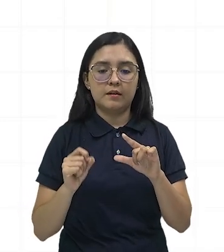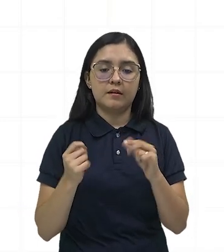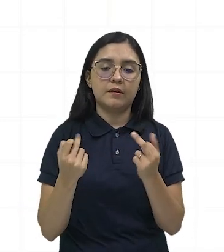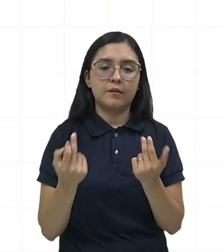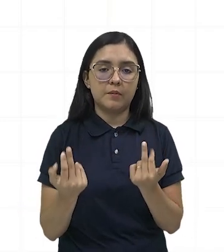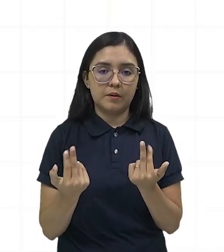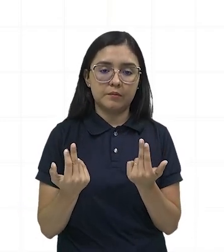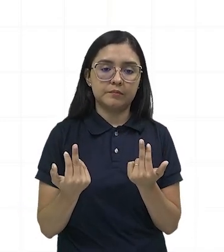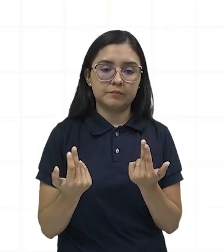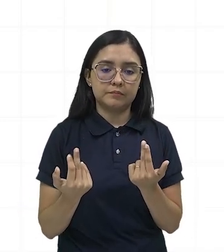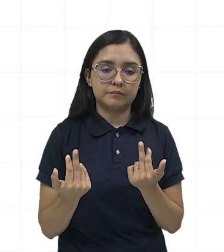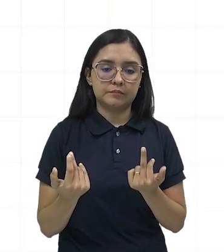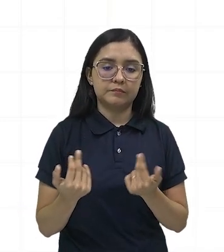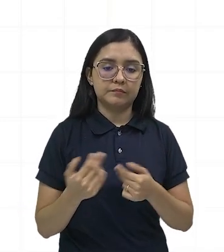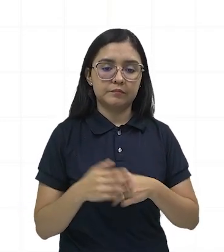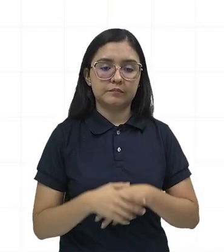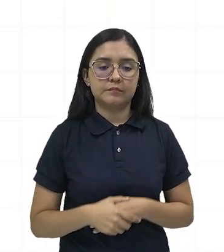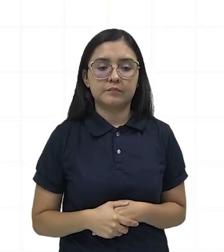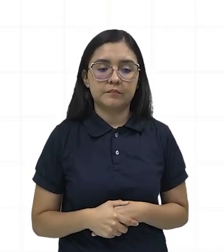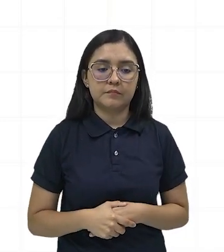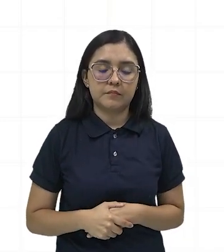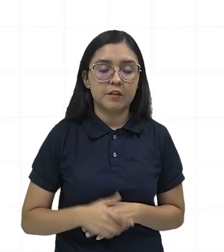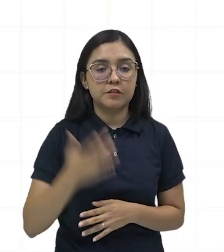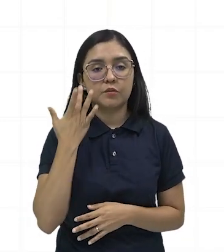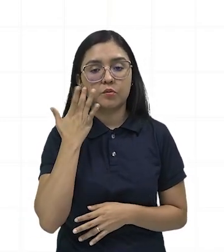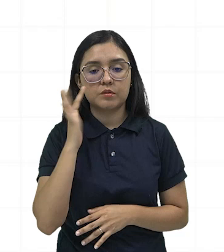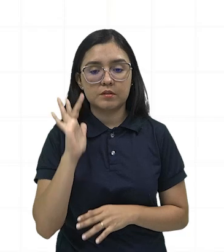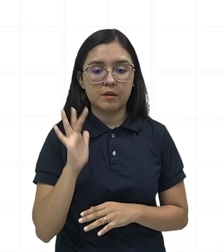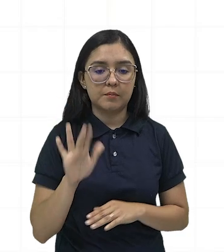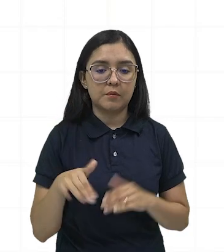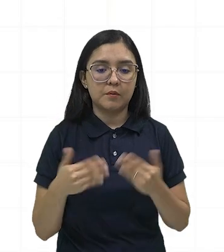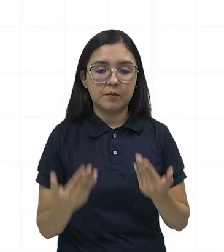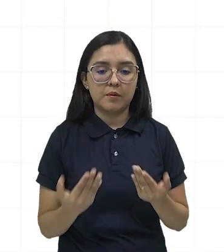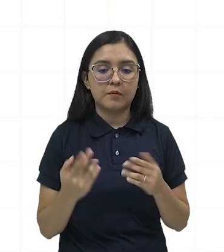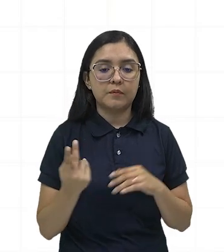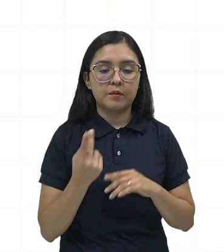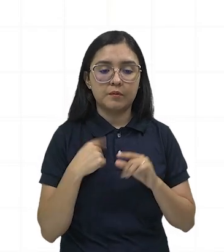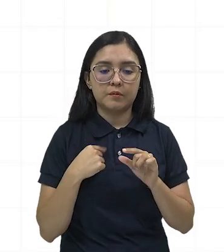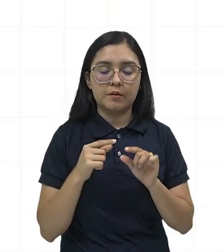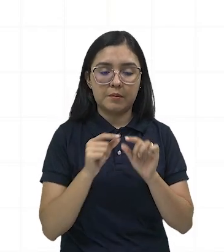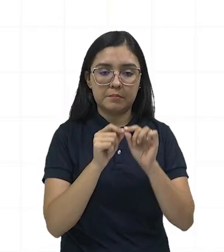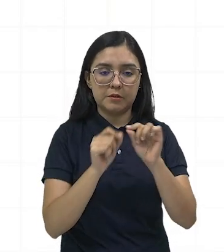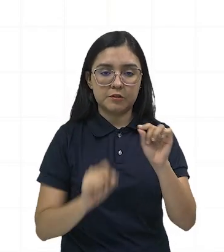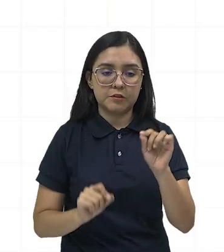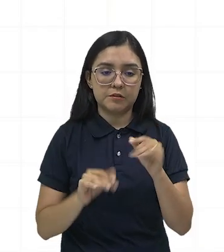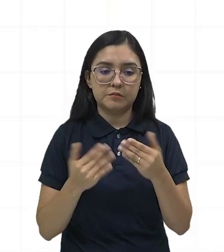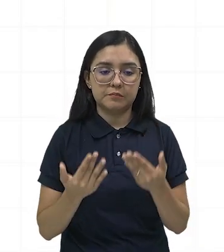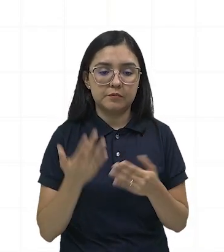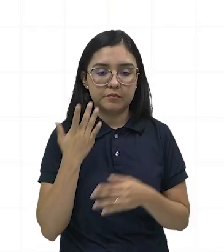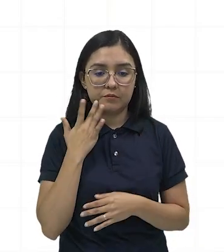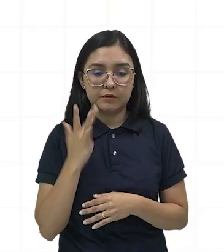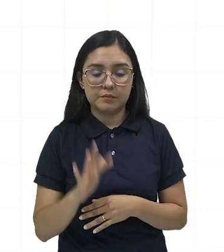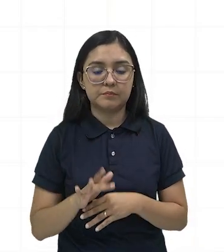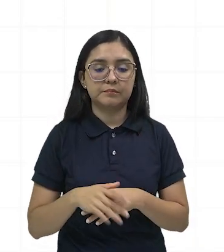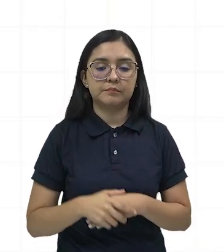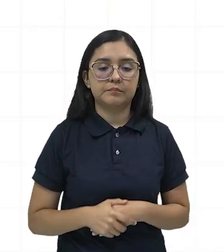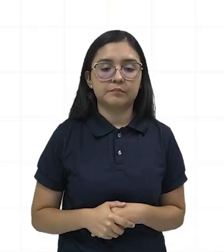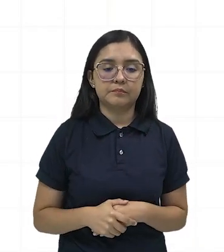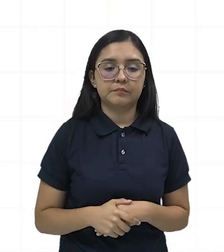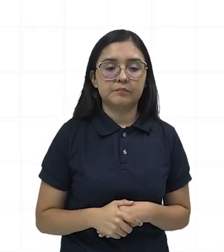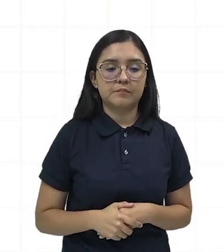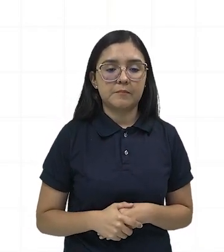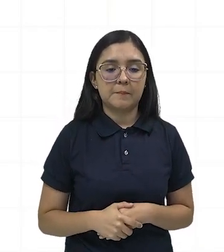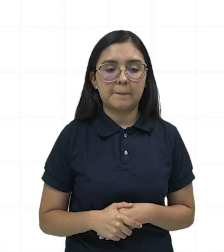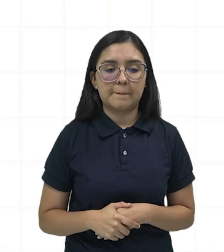a esse lado, que é o único lado aqui que nós não sabemos, né? Então, esse aqui eu não posso dizer que ele não tem uma